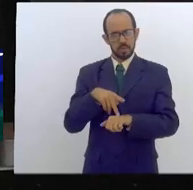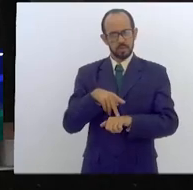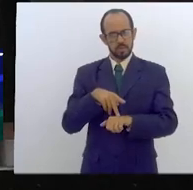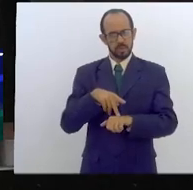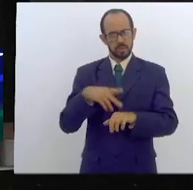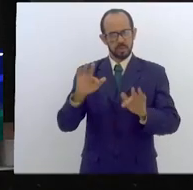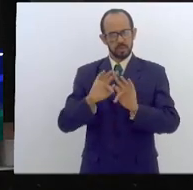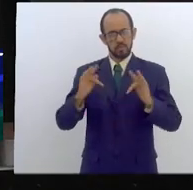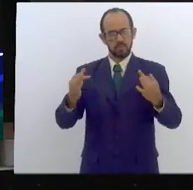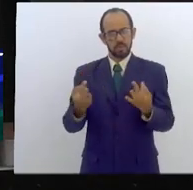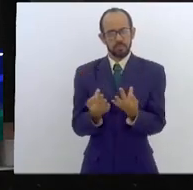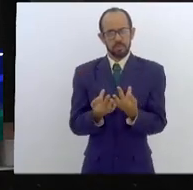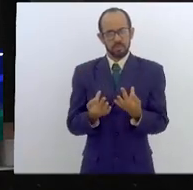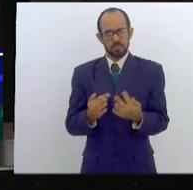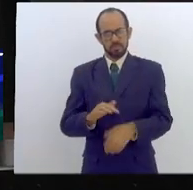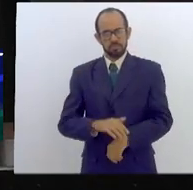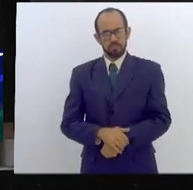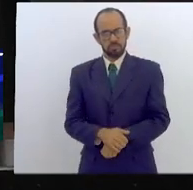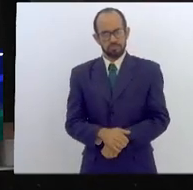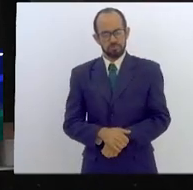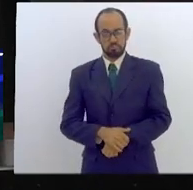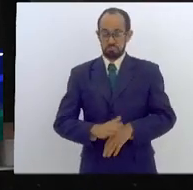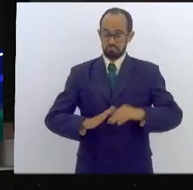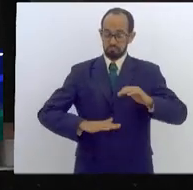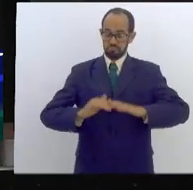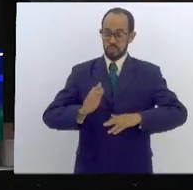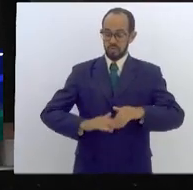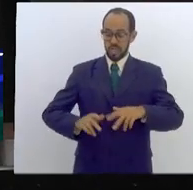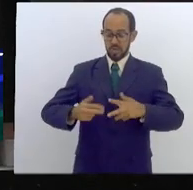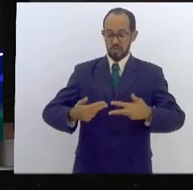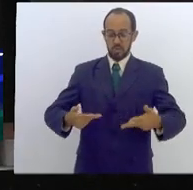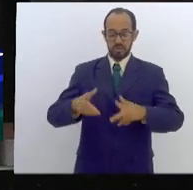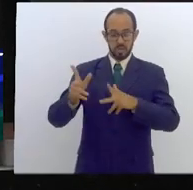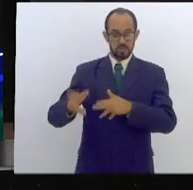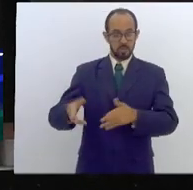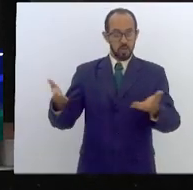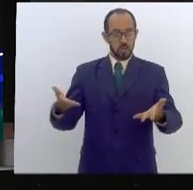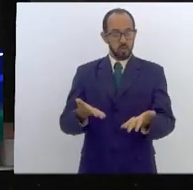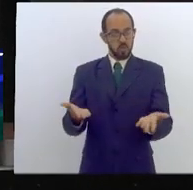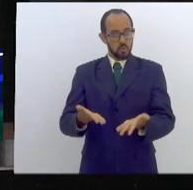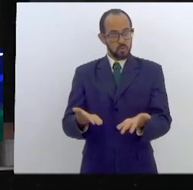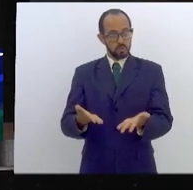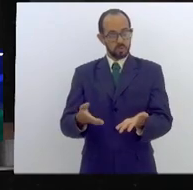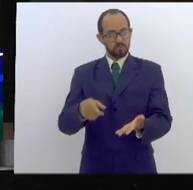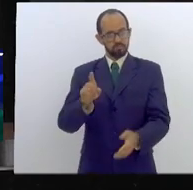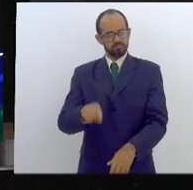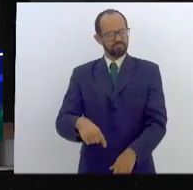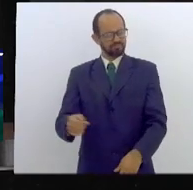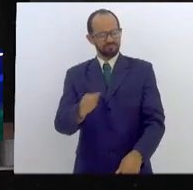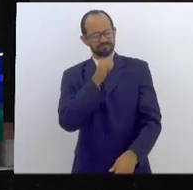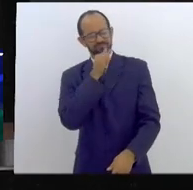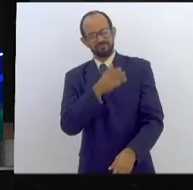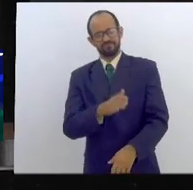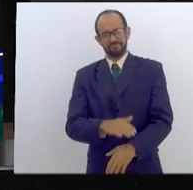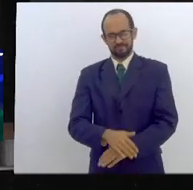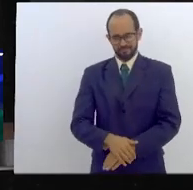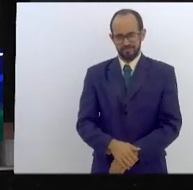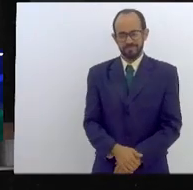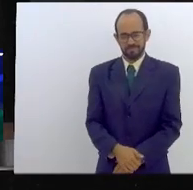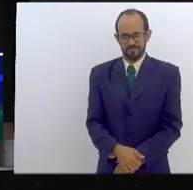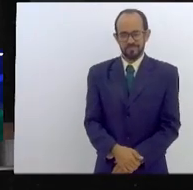e Família. Qualquer coincidência com os tempos atuais é mera